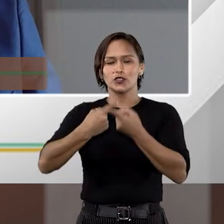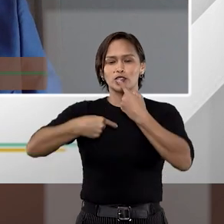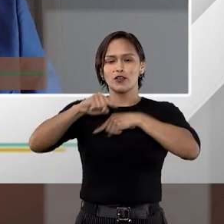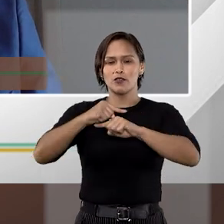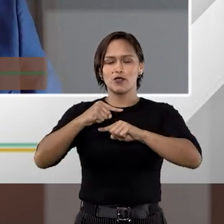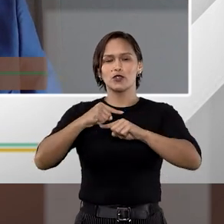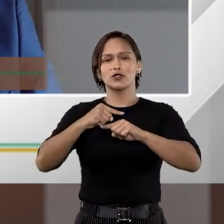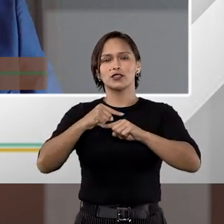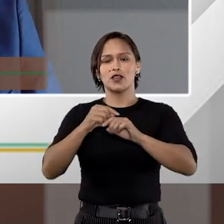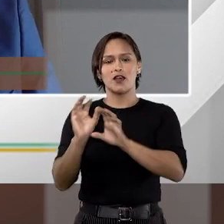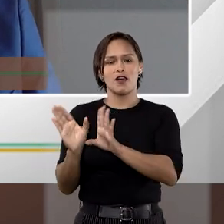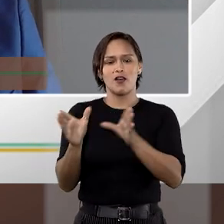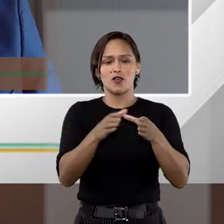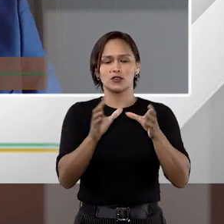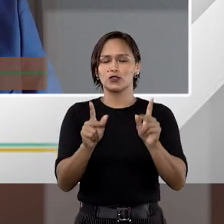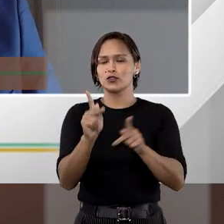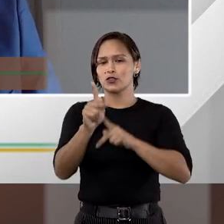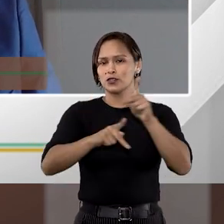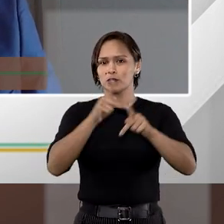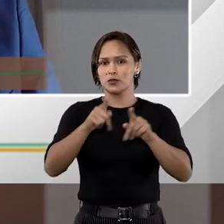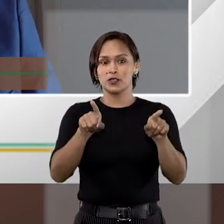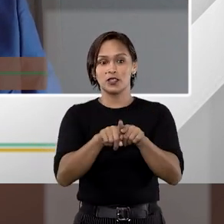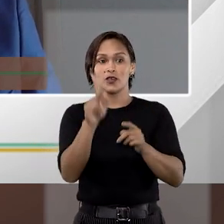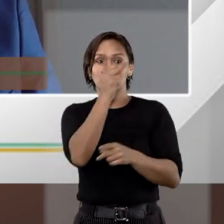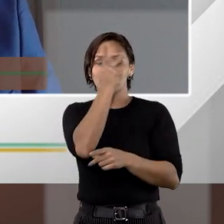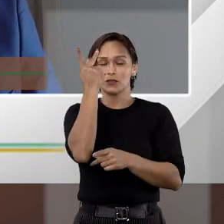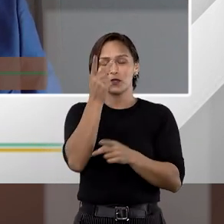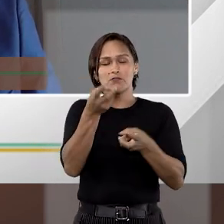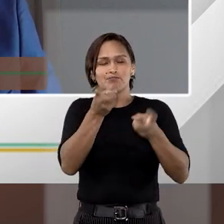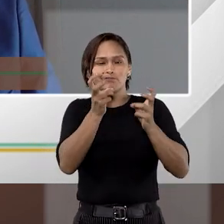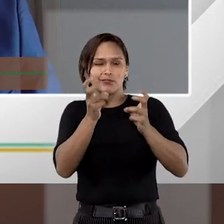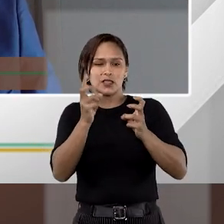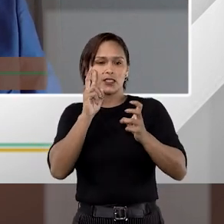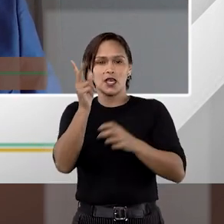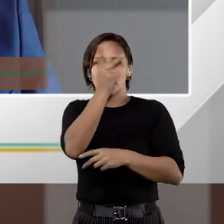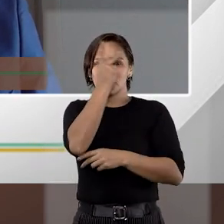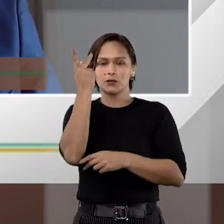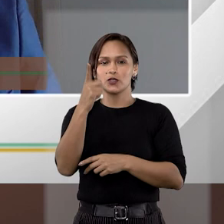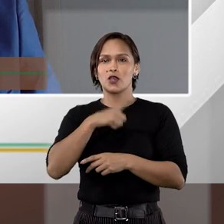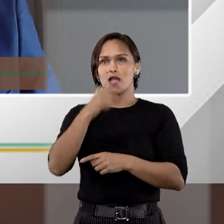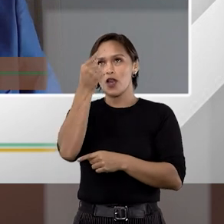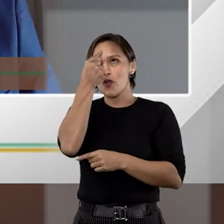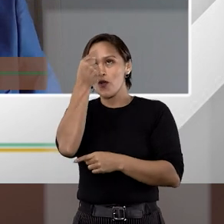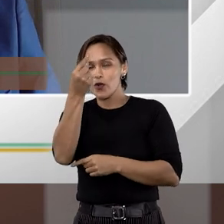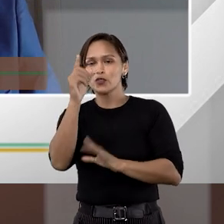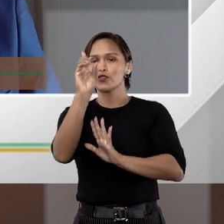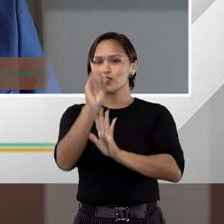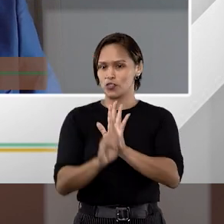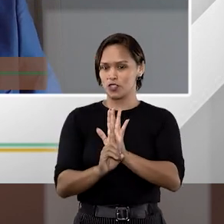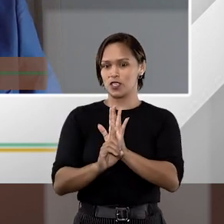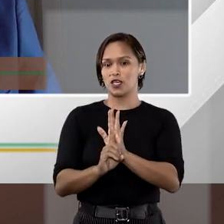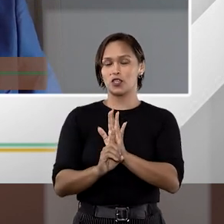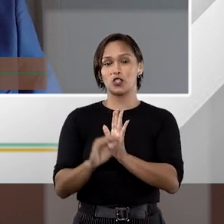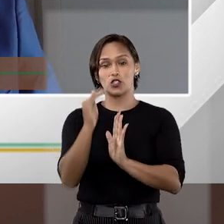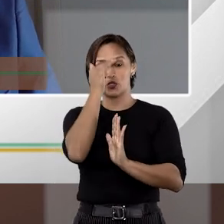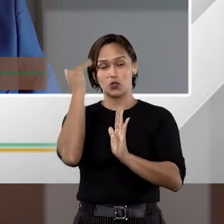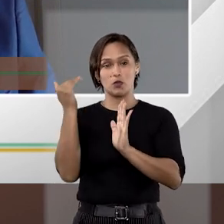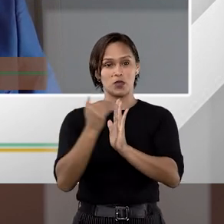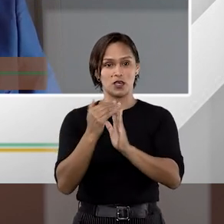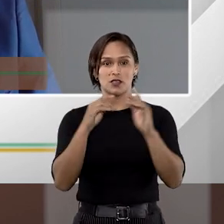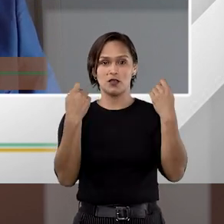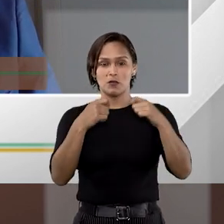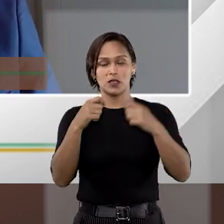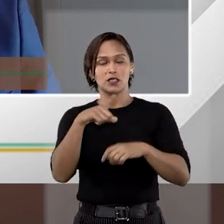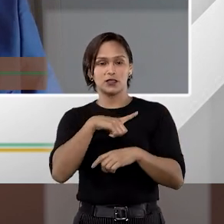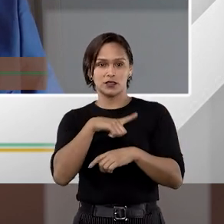evolução da civilização o que as pessoas a gente percebe isso que as pessoas têm consciência dos seus direitos dos seus deveres